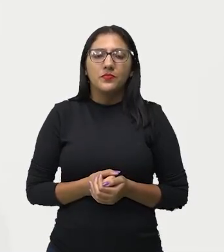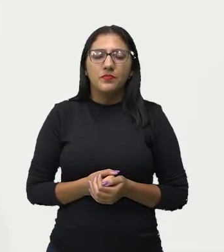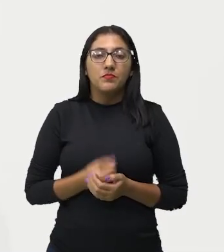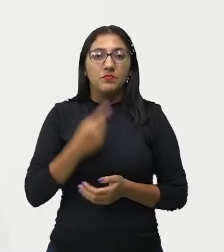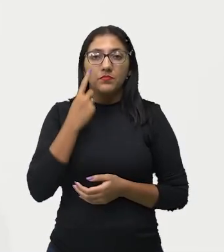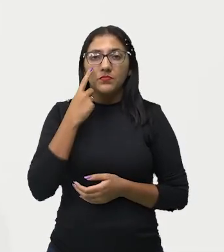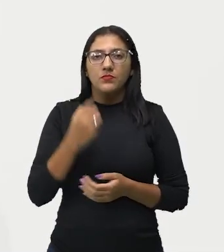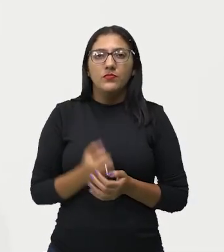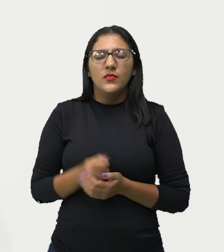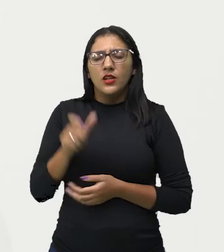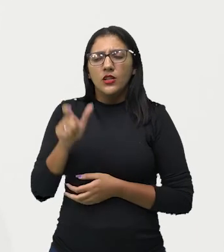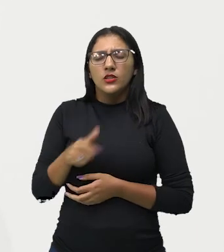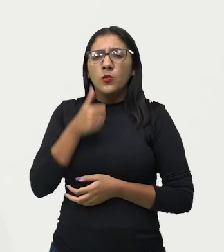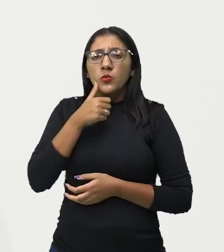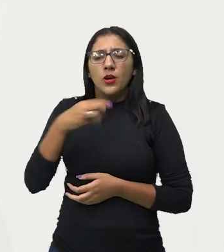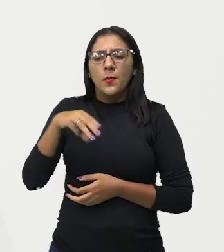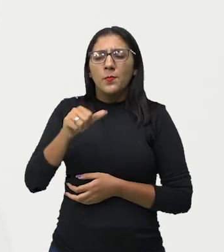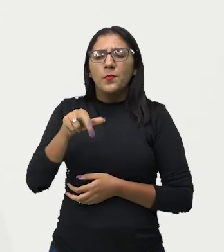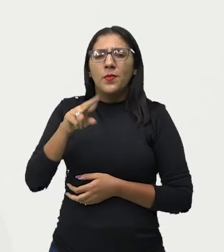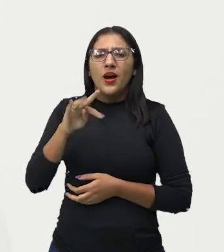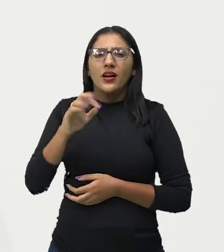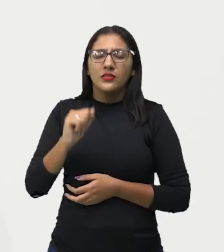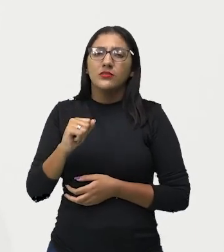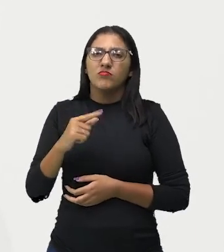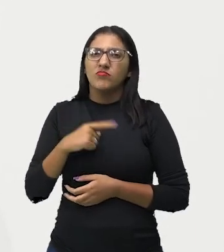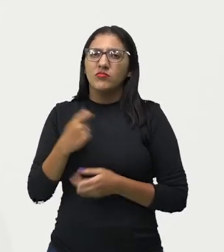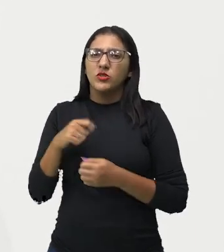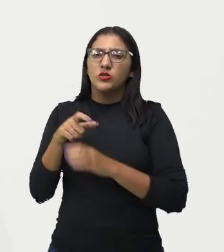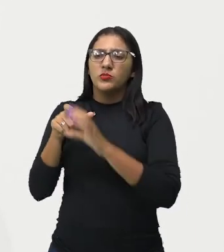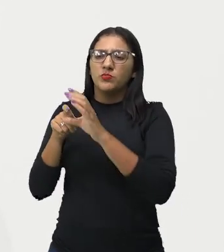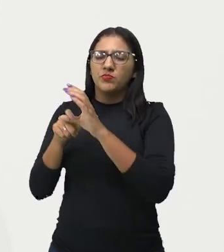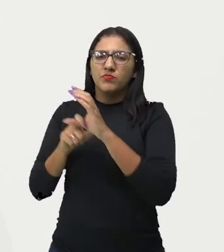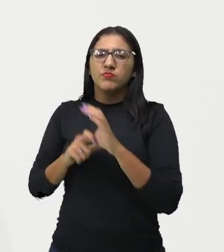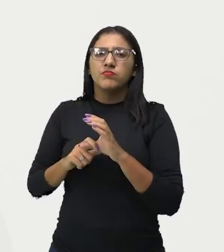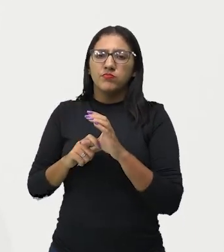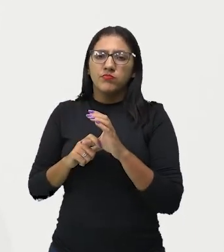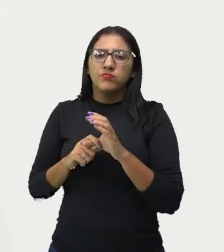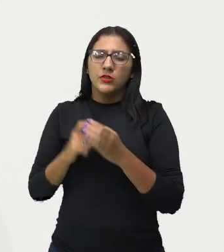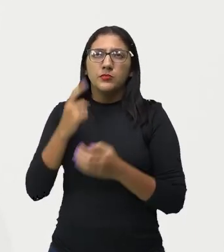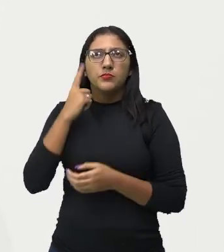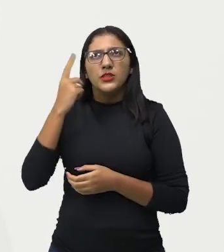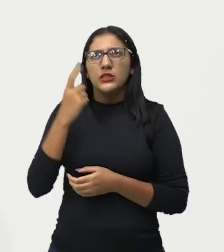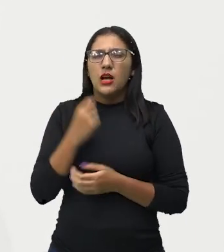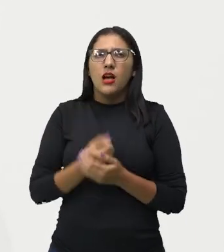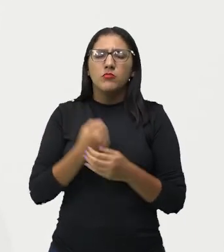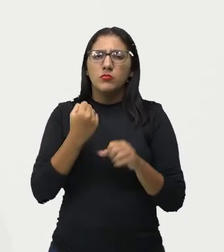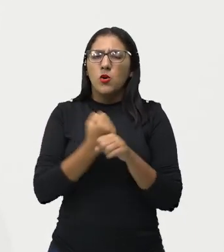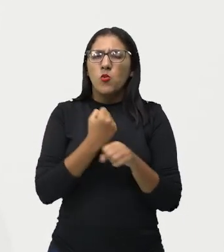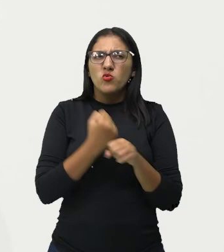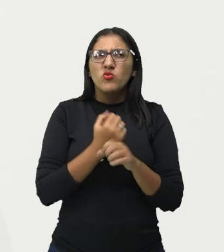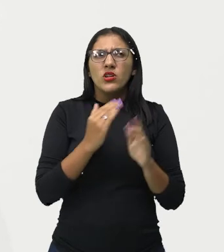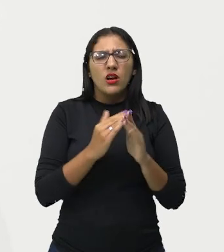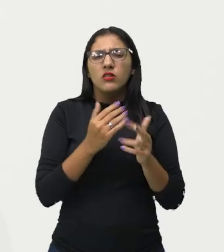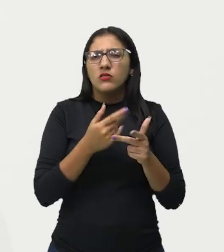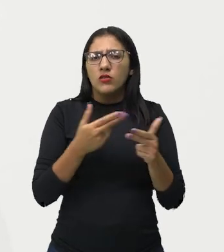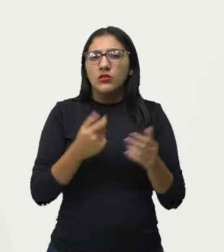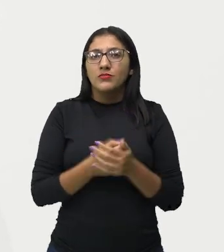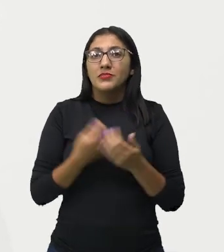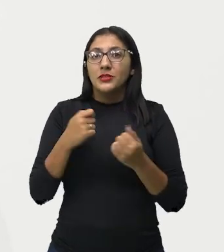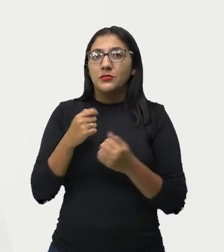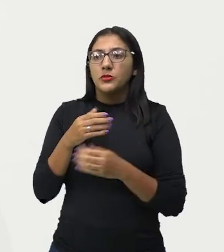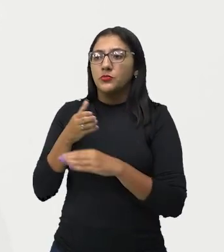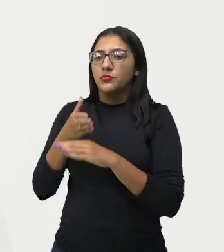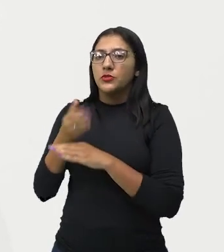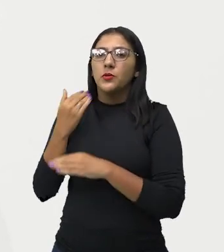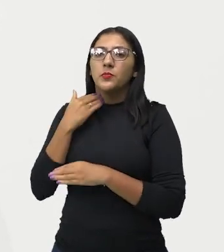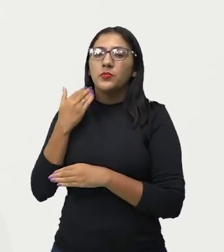Olha só, Marta fez um empréstimo. Imagina só, Marta queria construir alguma coisa, né, fazer alguma coisa importante. Ela fez um empréstimo